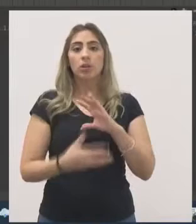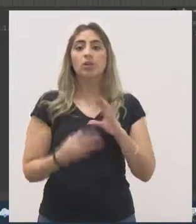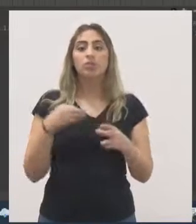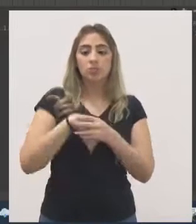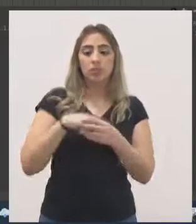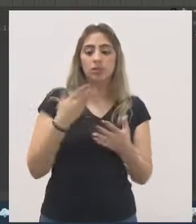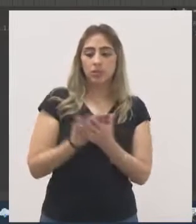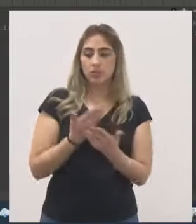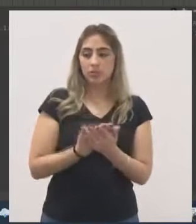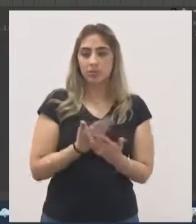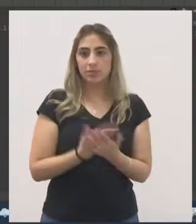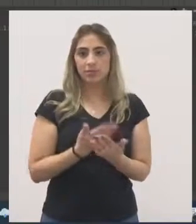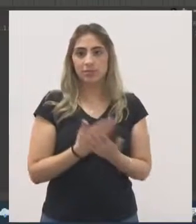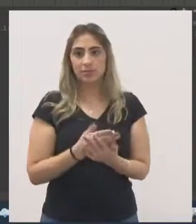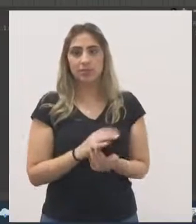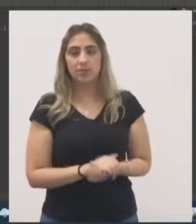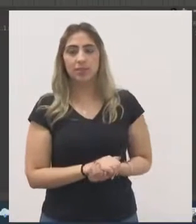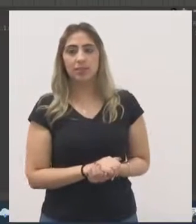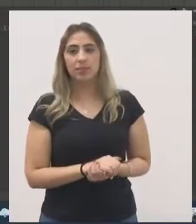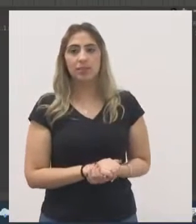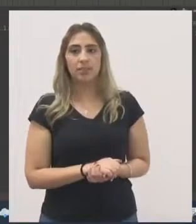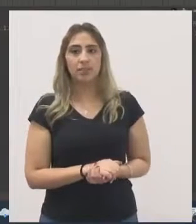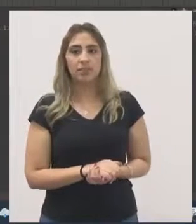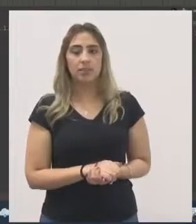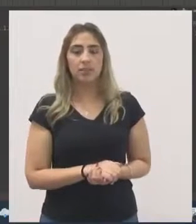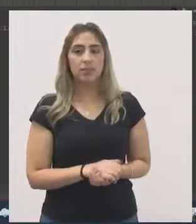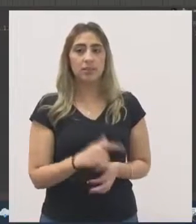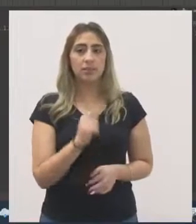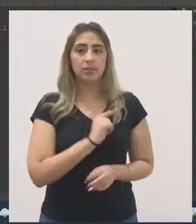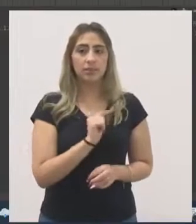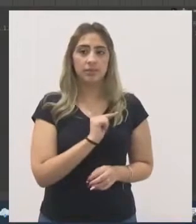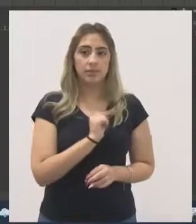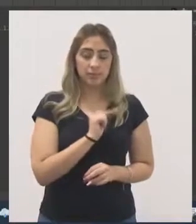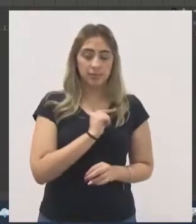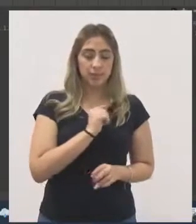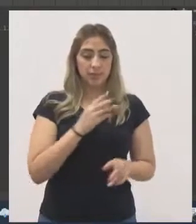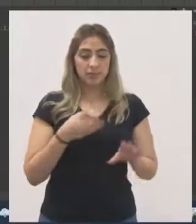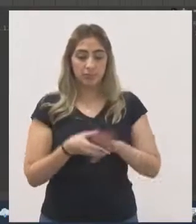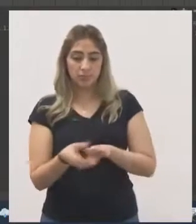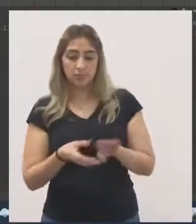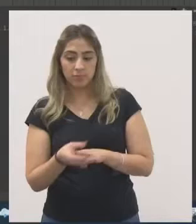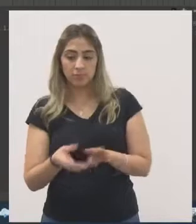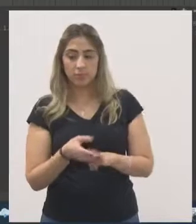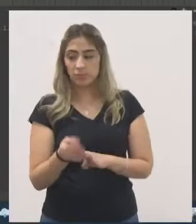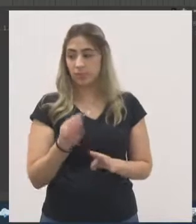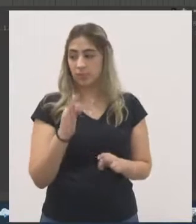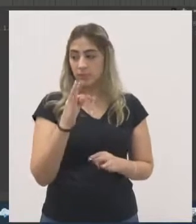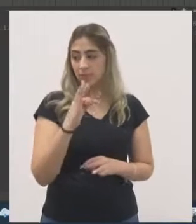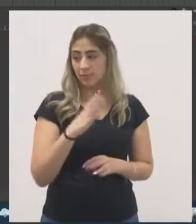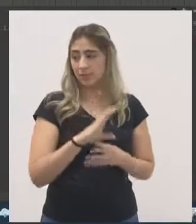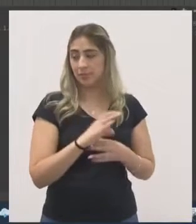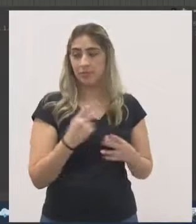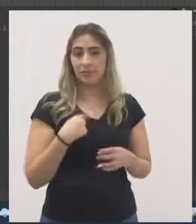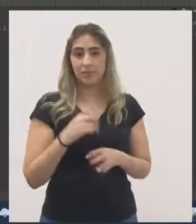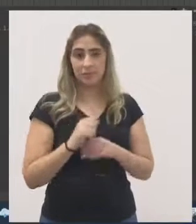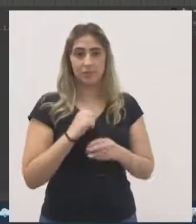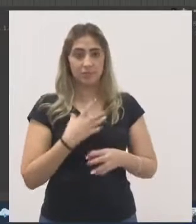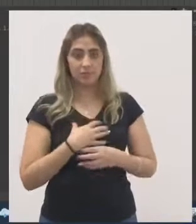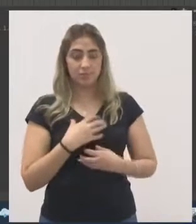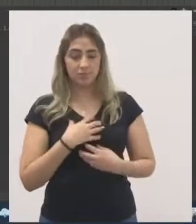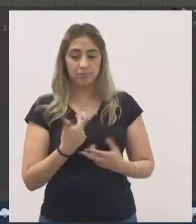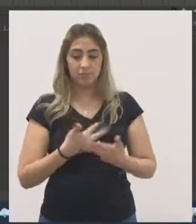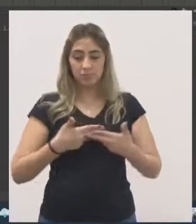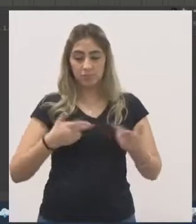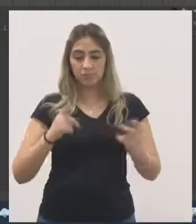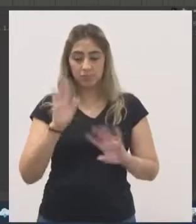escola, às vezes não exige, né, tanto aparato técnico, né, dessa forma. Mas para os grandes aí, para a